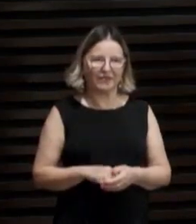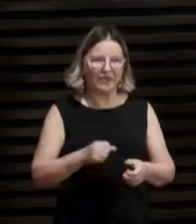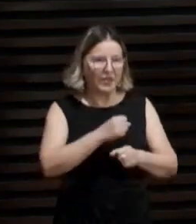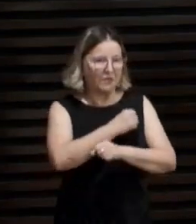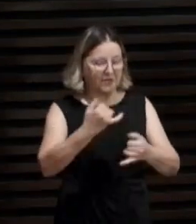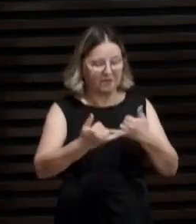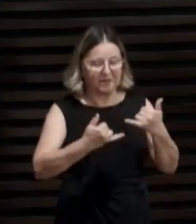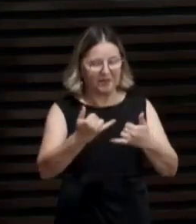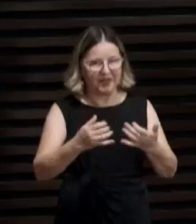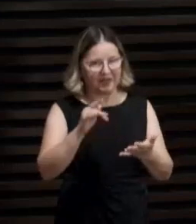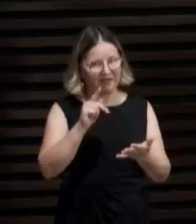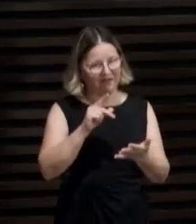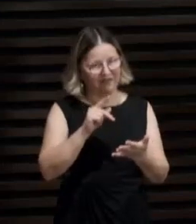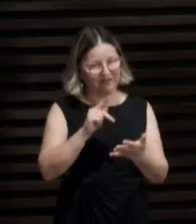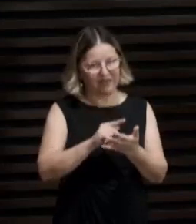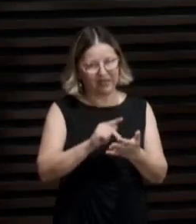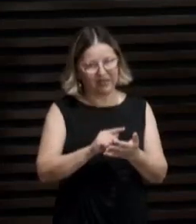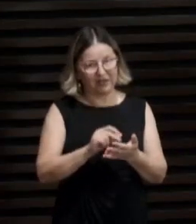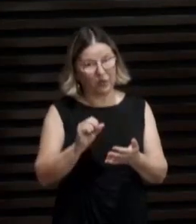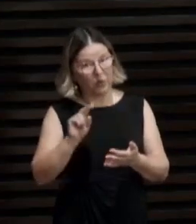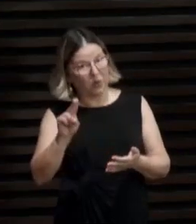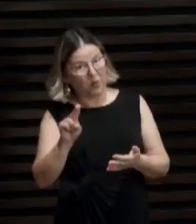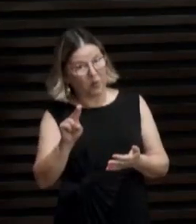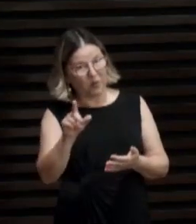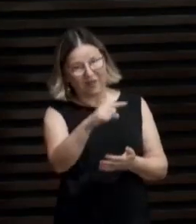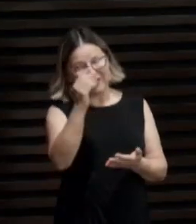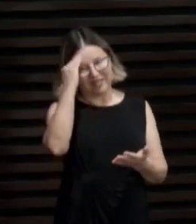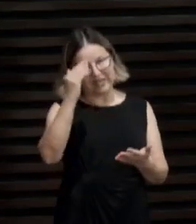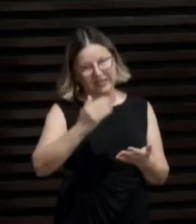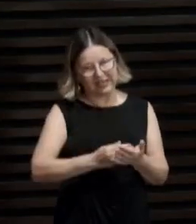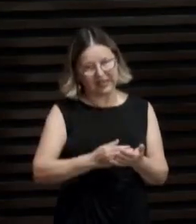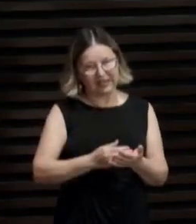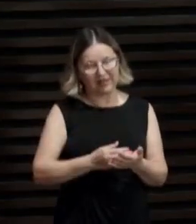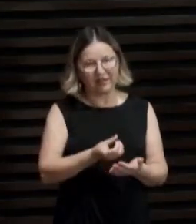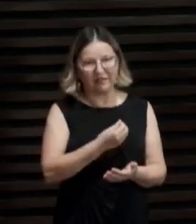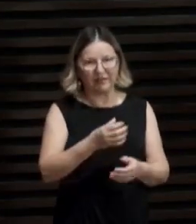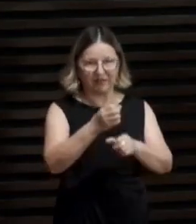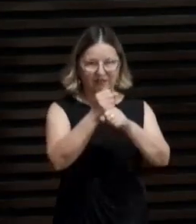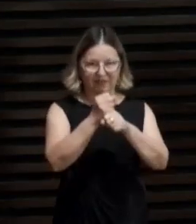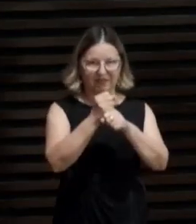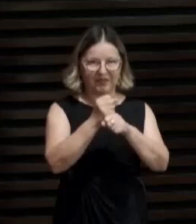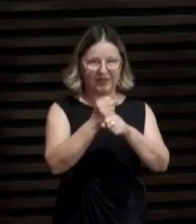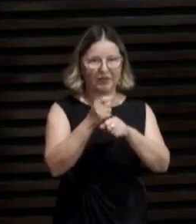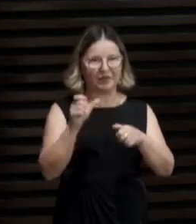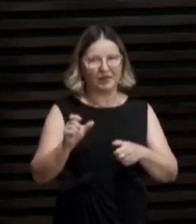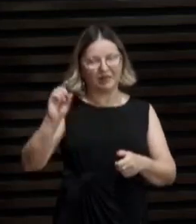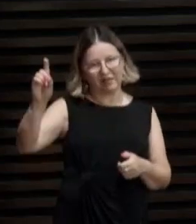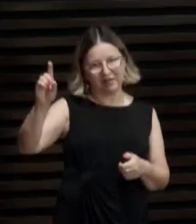brincarmos com esta verdade. Ou nós cremos e vivemos por meio dessa palavra, ou nós não cremos e vamos viver